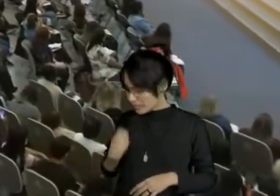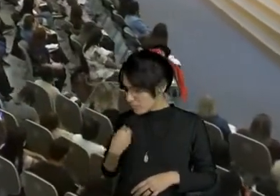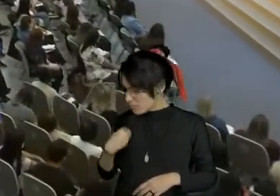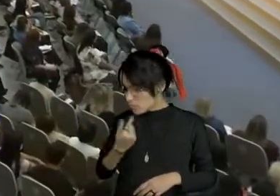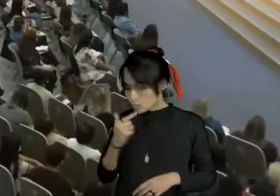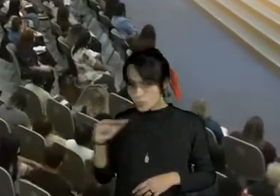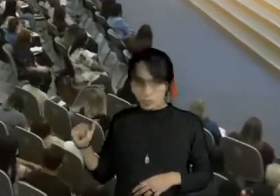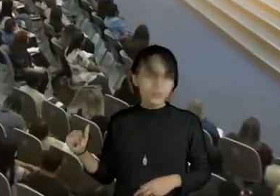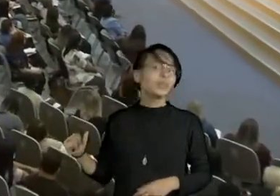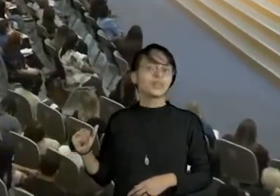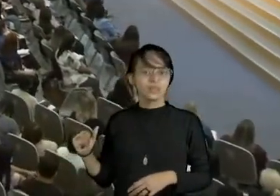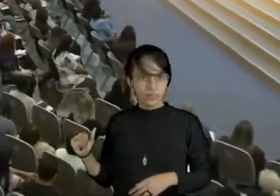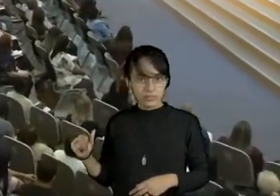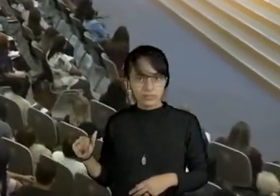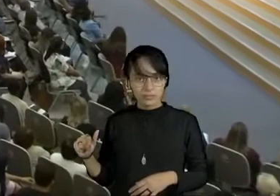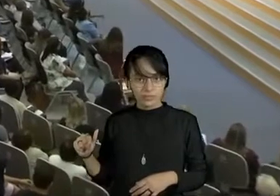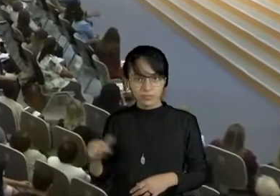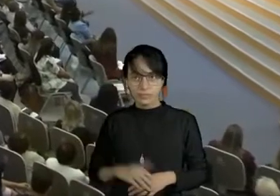nele.